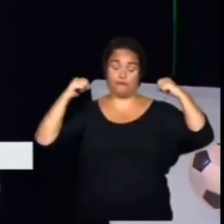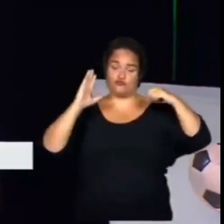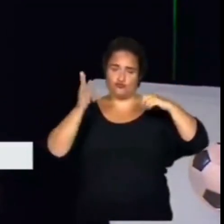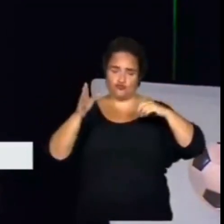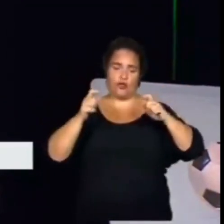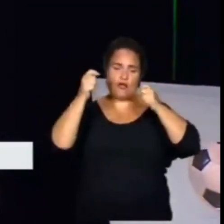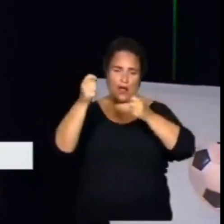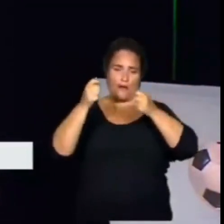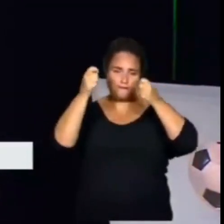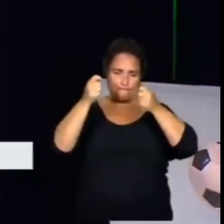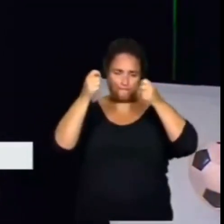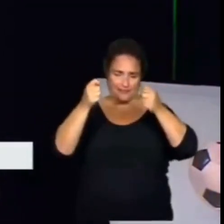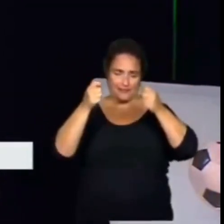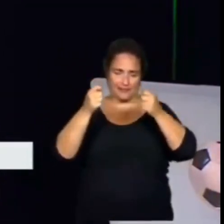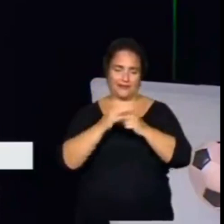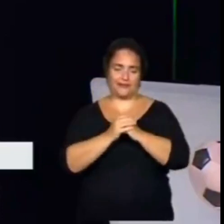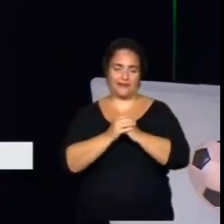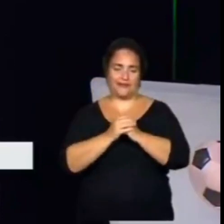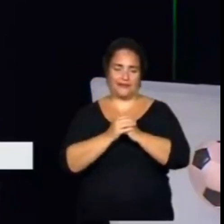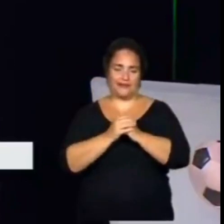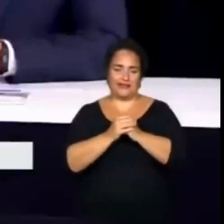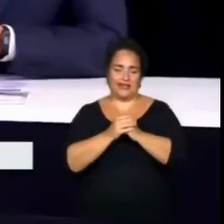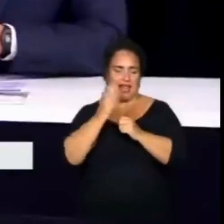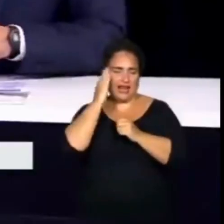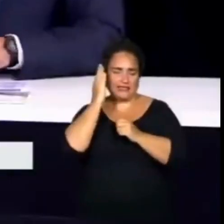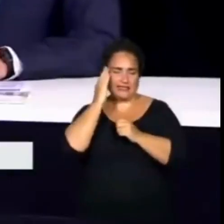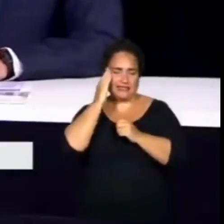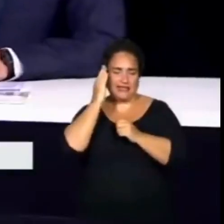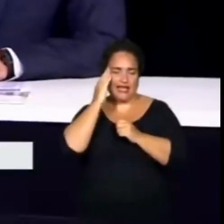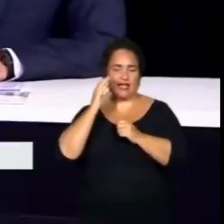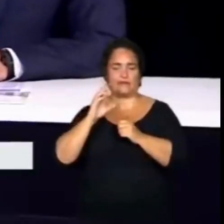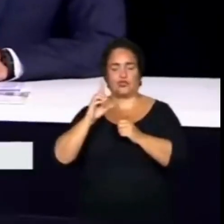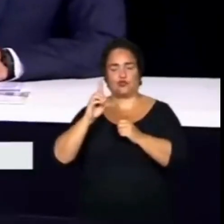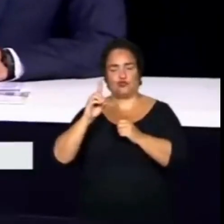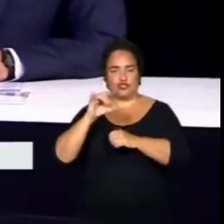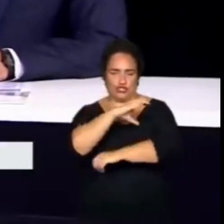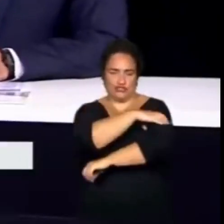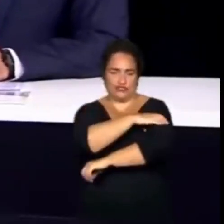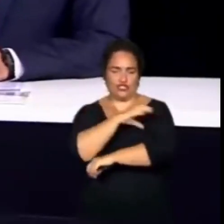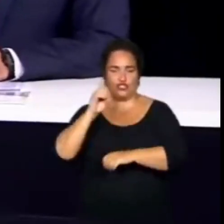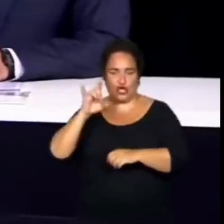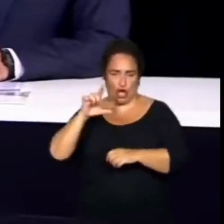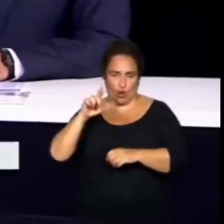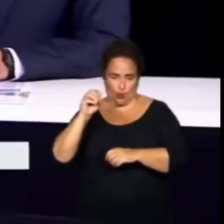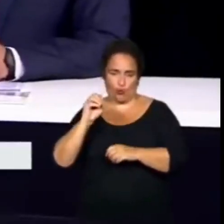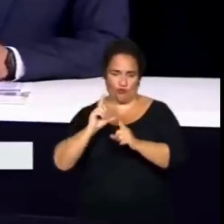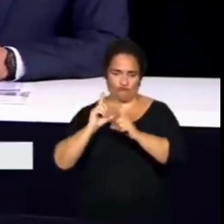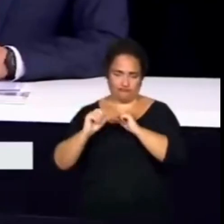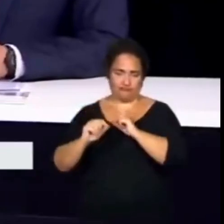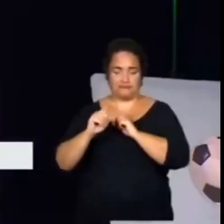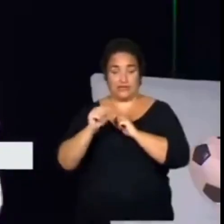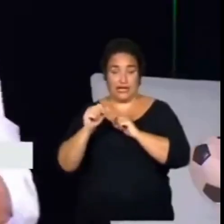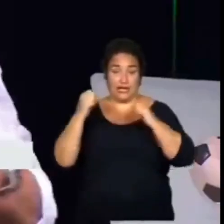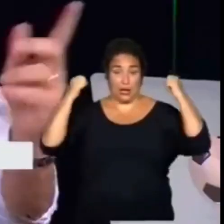faz essa campanha, que ele já sabia da Quer saída ficar vago, né? do Diego, né? Há algum tempo, né? E o Gabriel